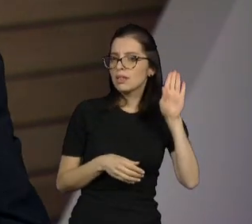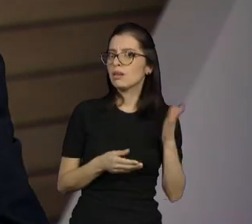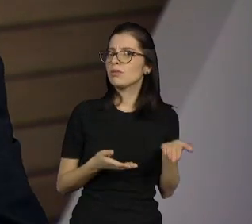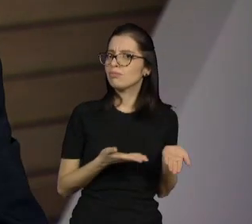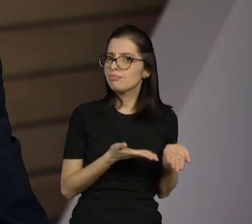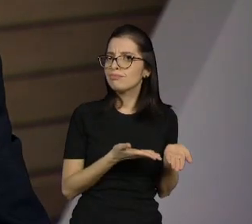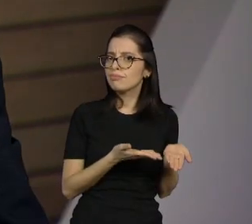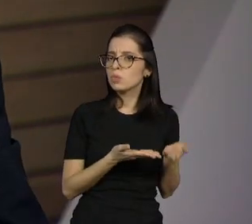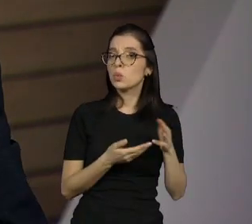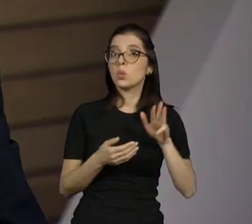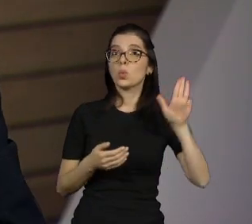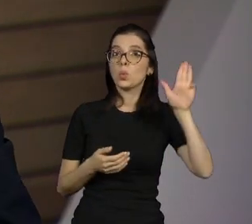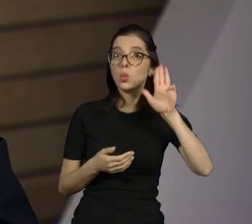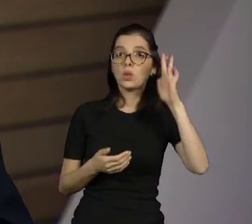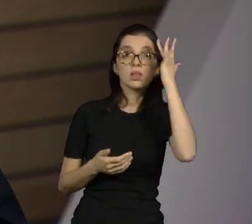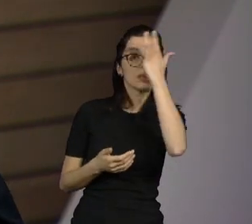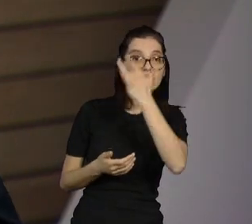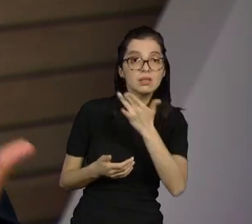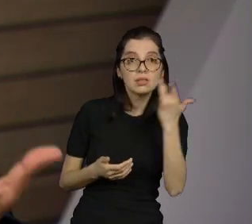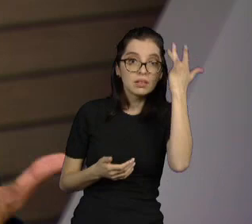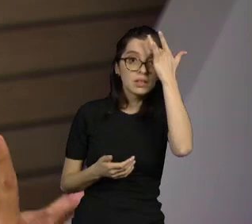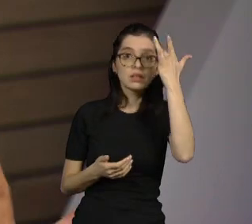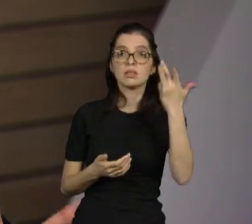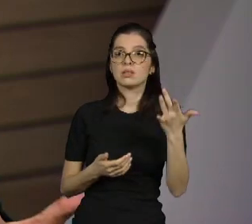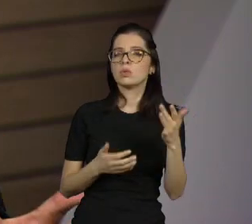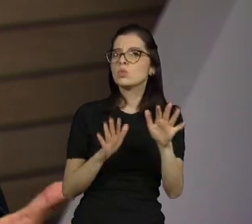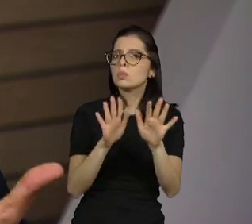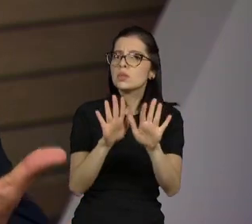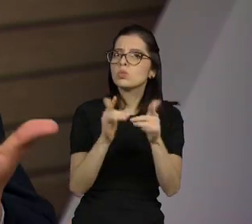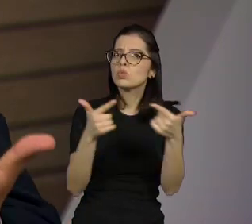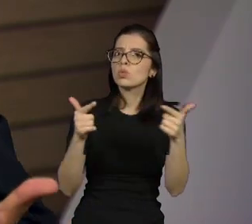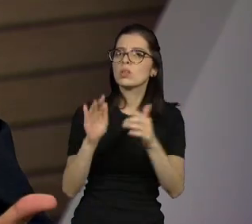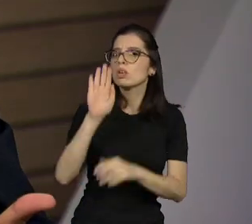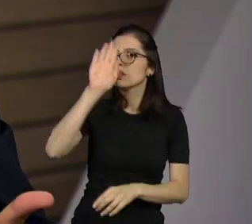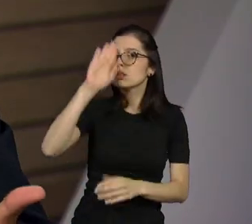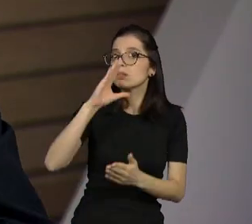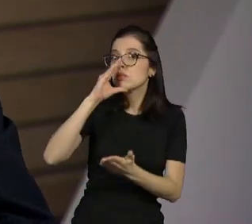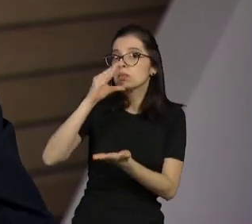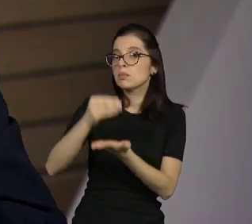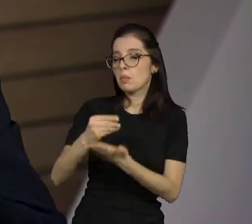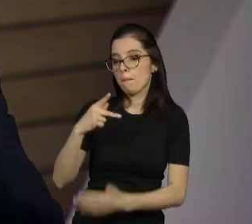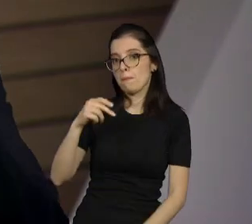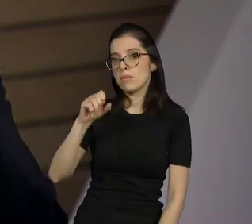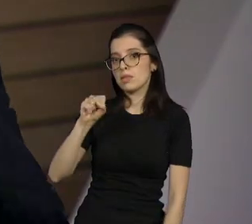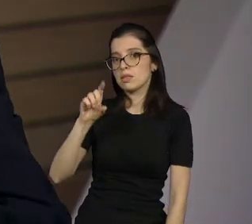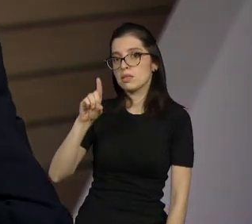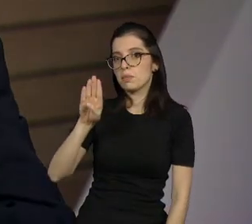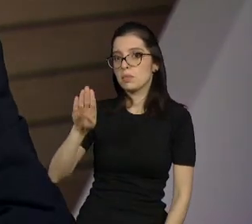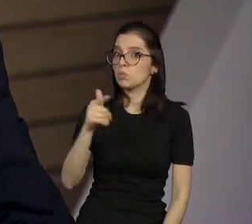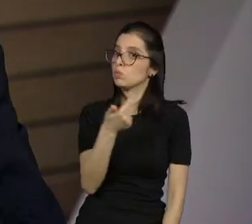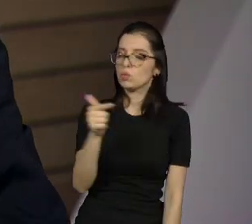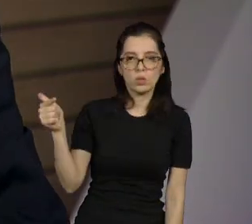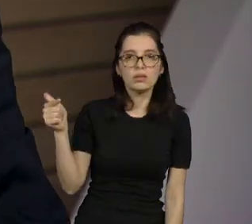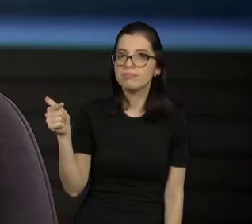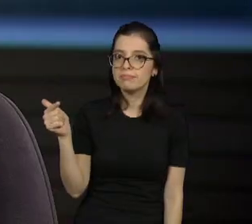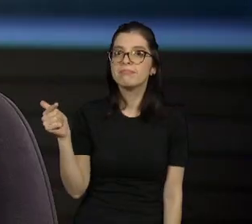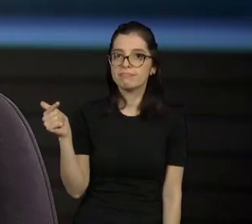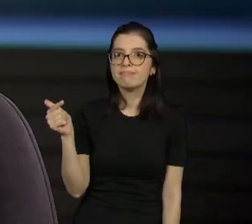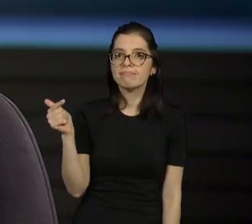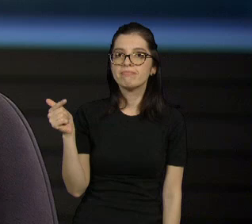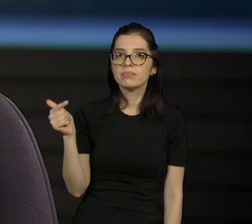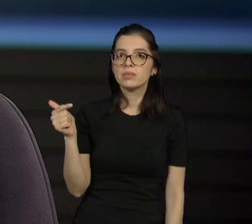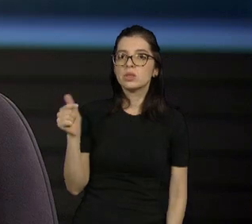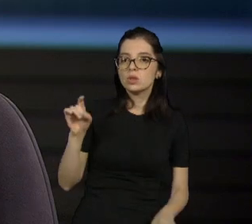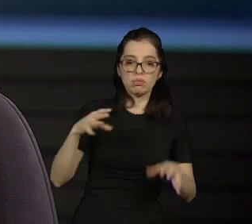do Haddad, mas não tem ali um candidato identificado com o PSDB, que é muito forte no Sudeste. Não rompeu essa barreira, né? Já foi forte lá, né? Teve o